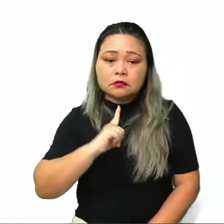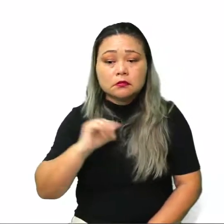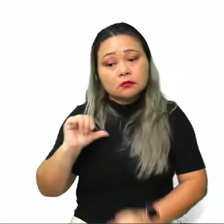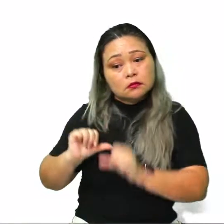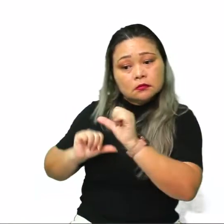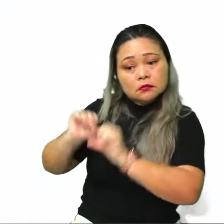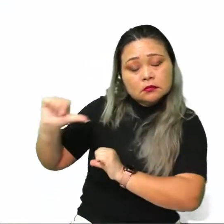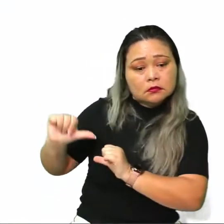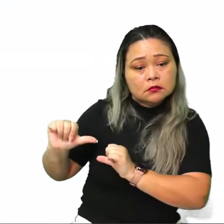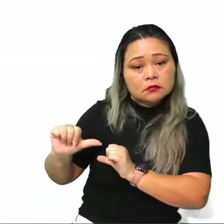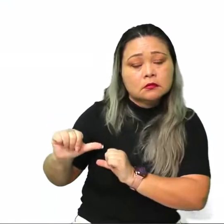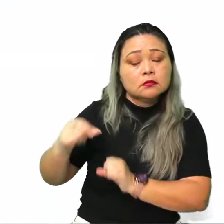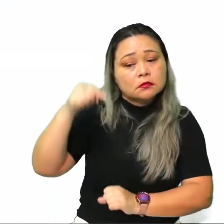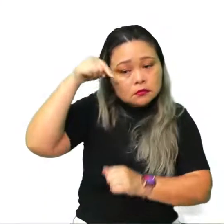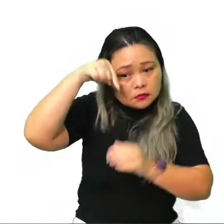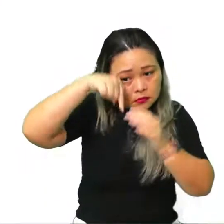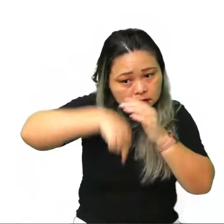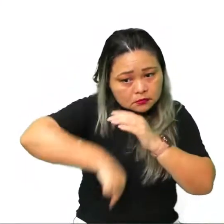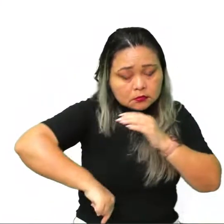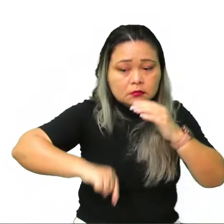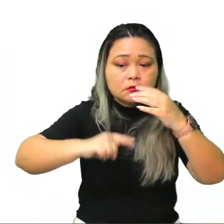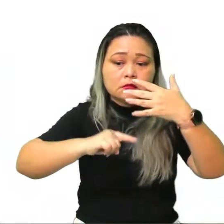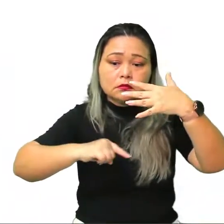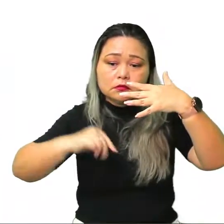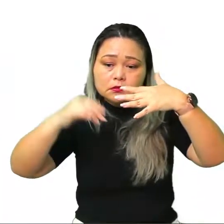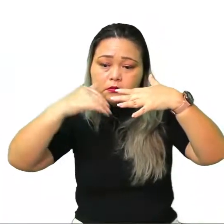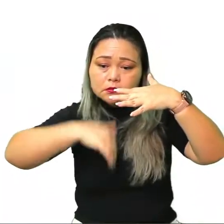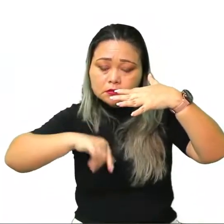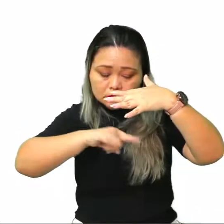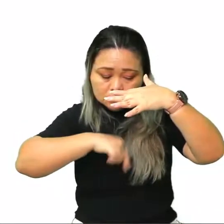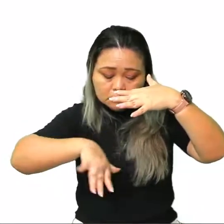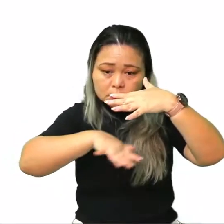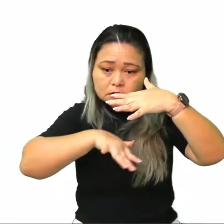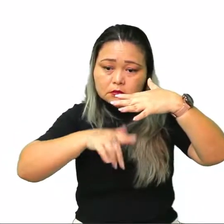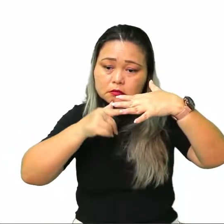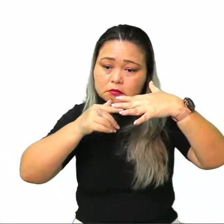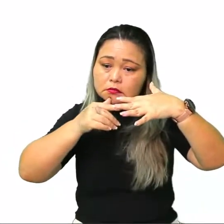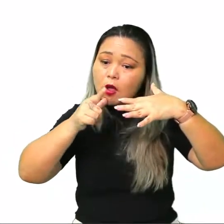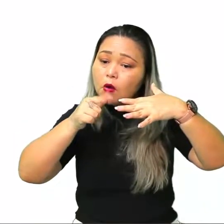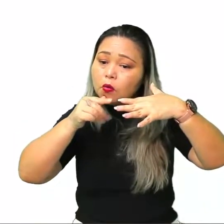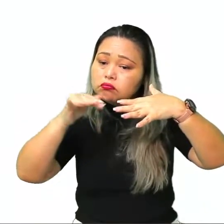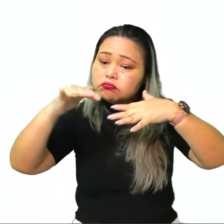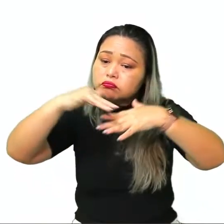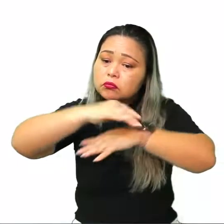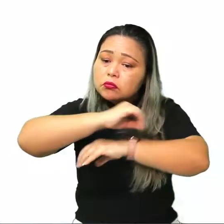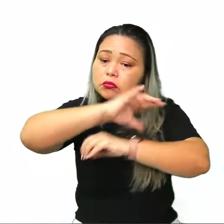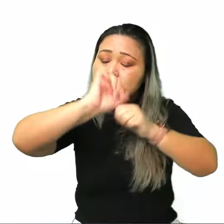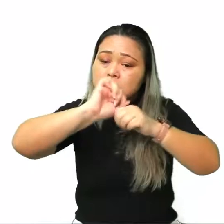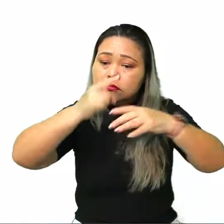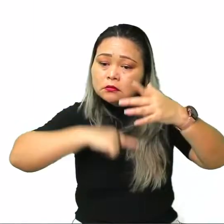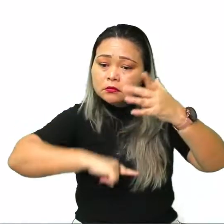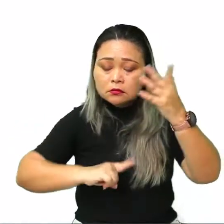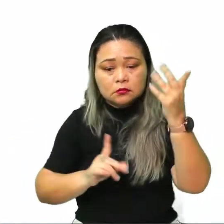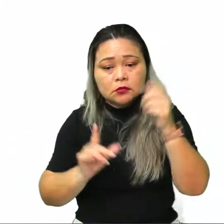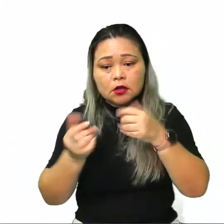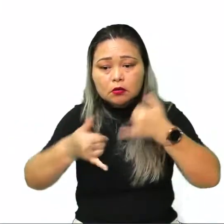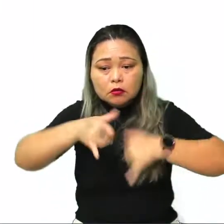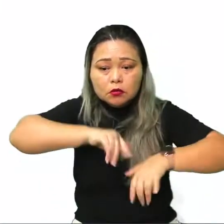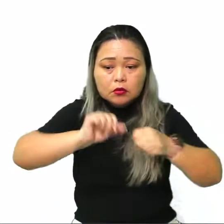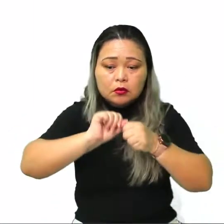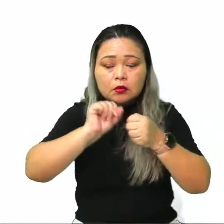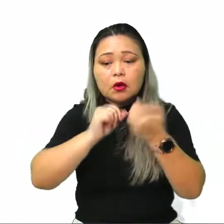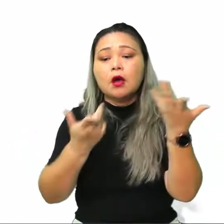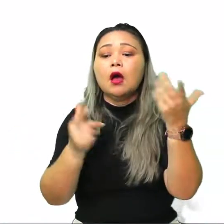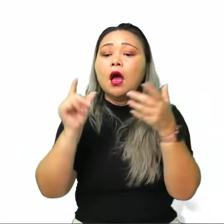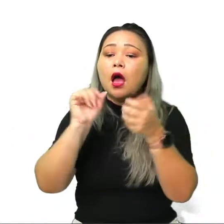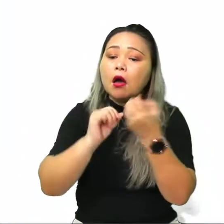inverso, né? Você tem lá no fundo dos oceanos os seres realizando, então, a quimiossíntese, a fermentação, a